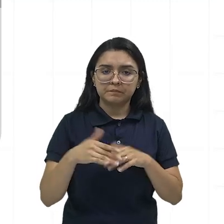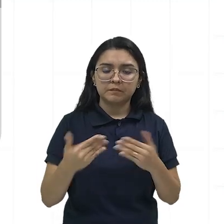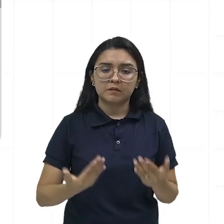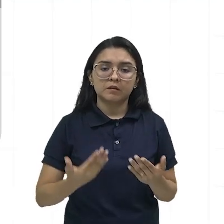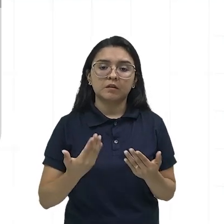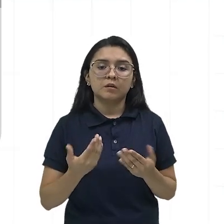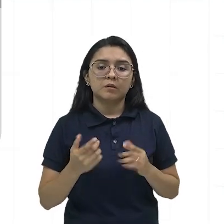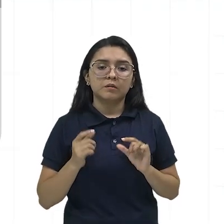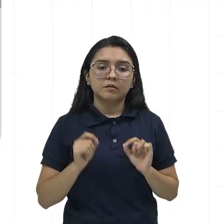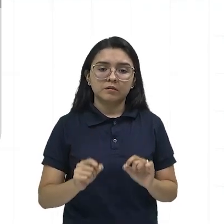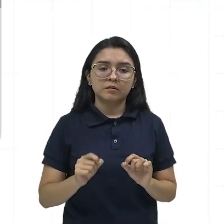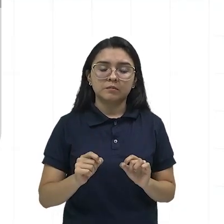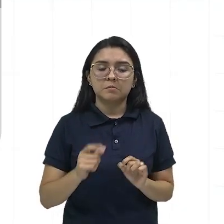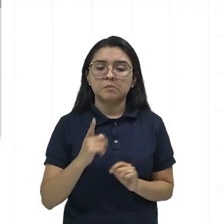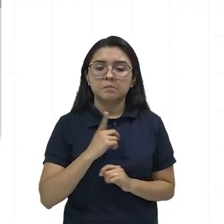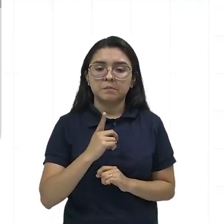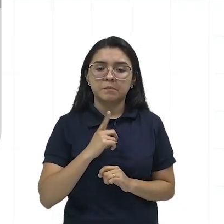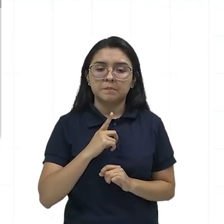nós temos aí